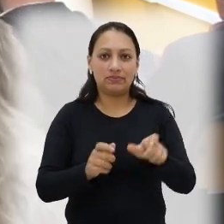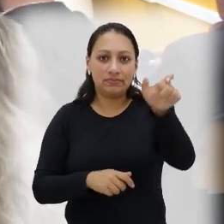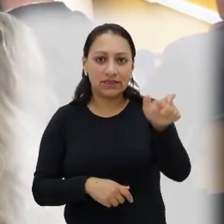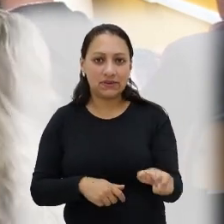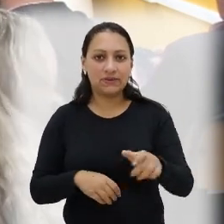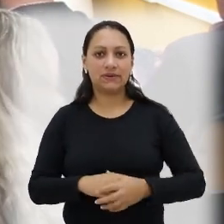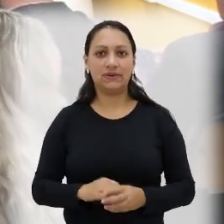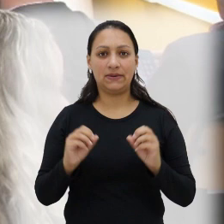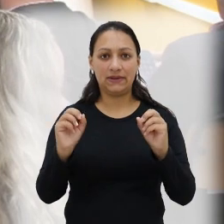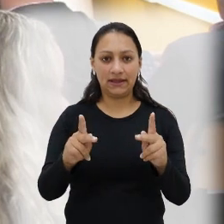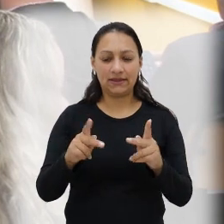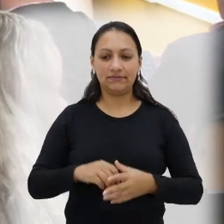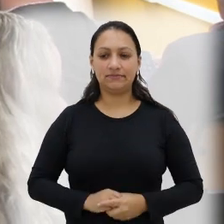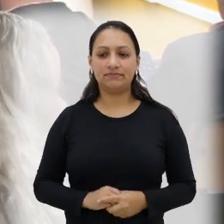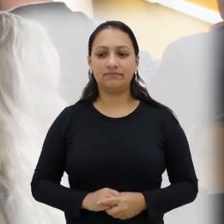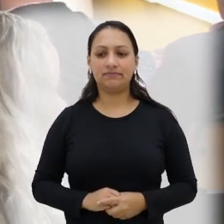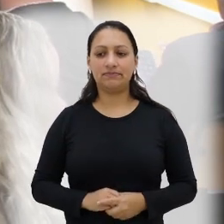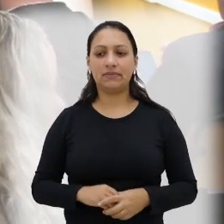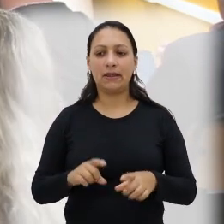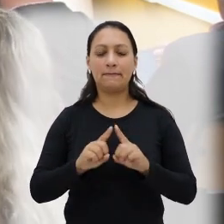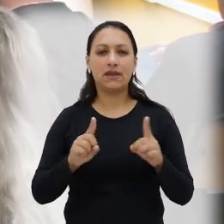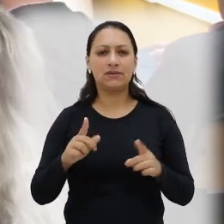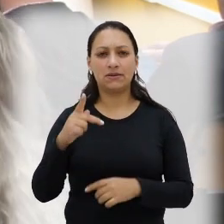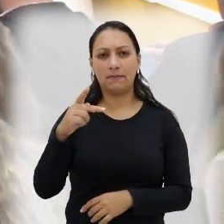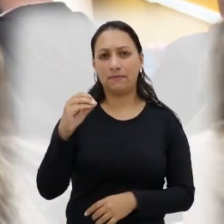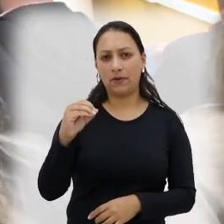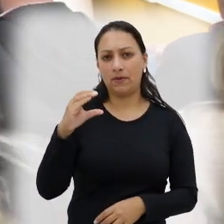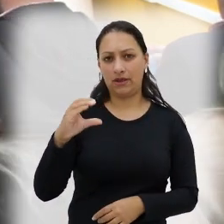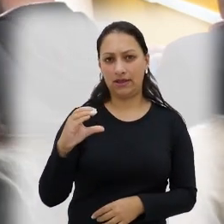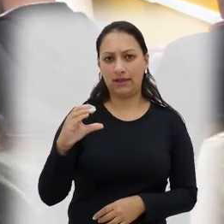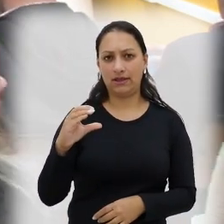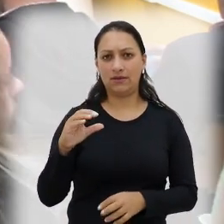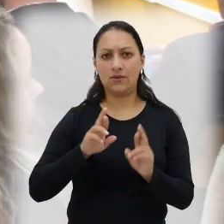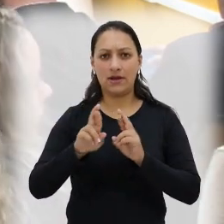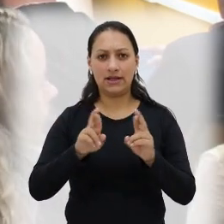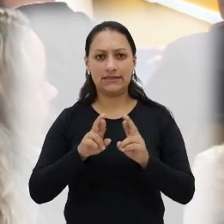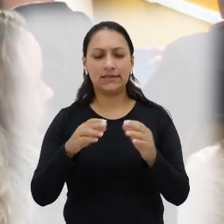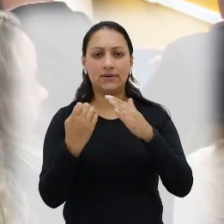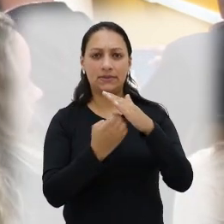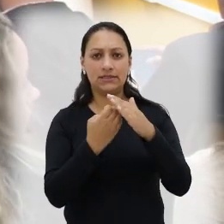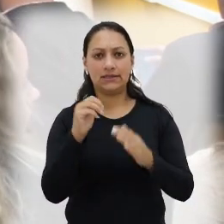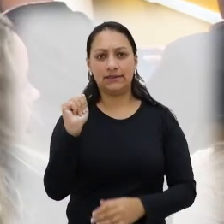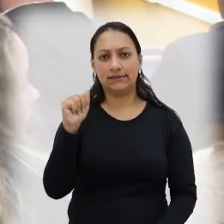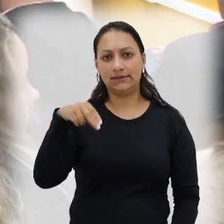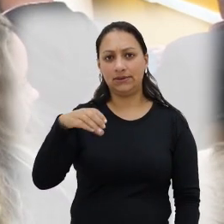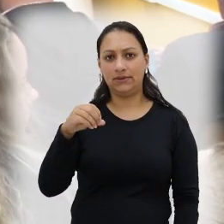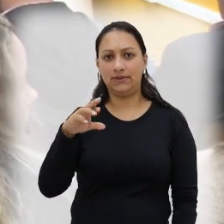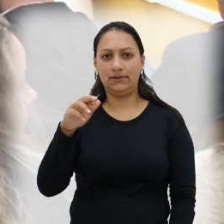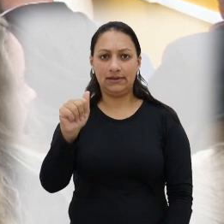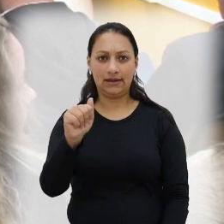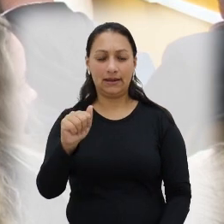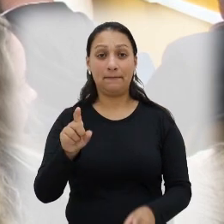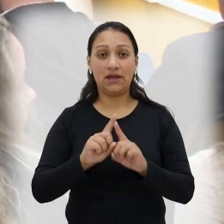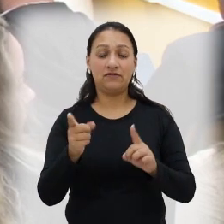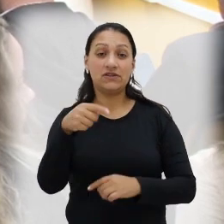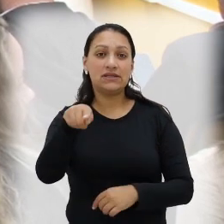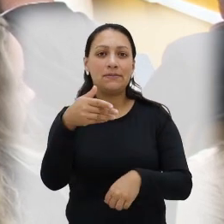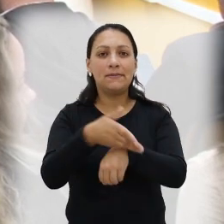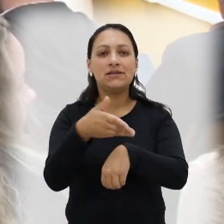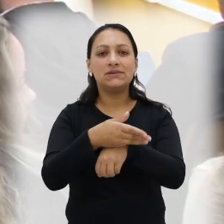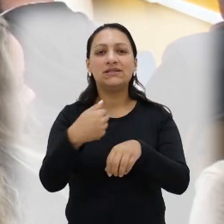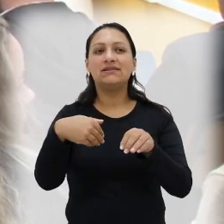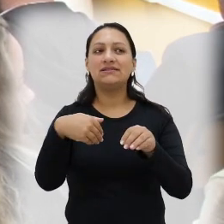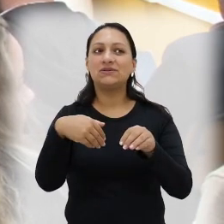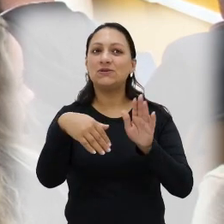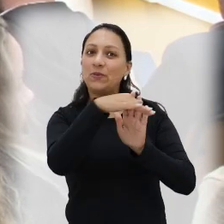essa questão de POC, pessoal, pensem que vocês, nessa relação com as âncoras, vão estar se posicionando enquanto participantes de um programa.